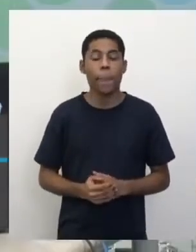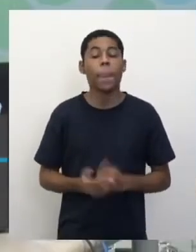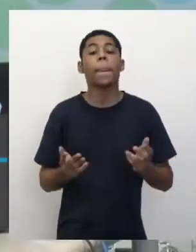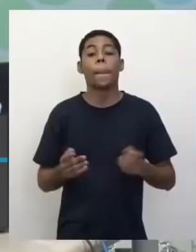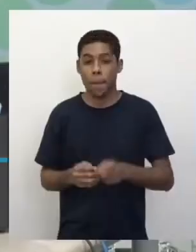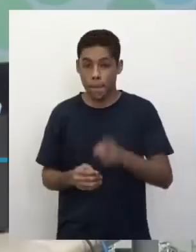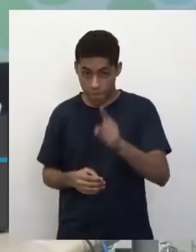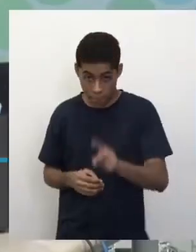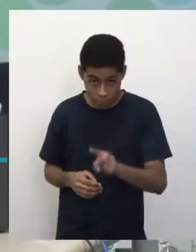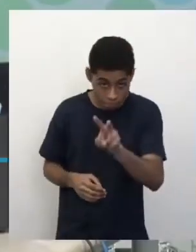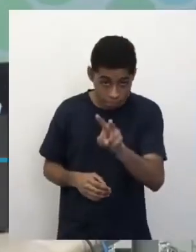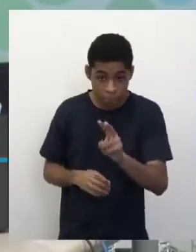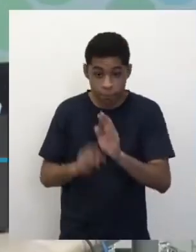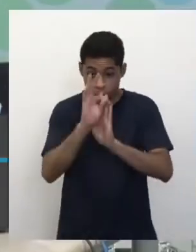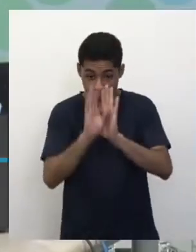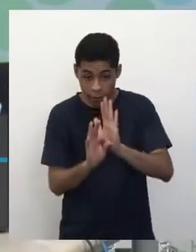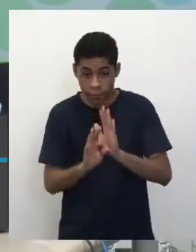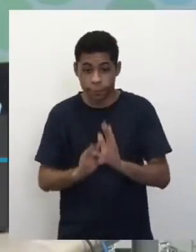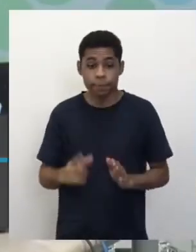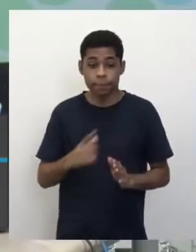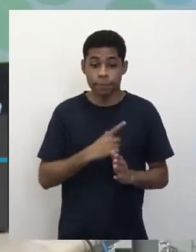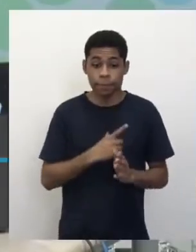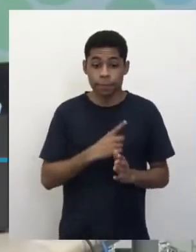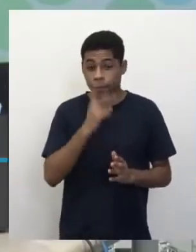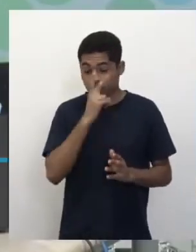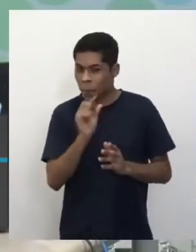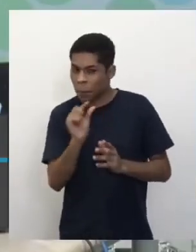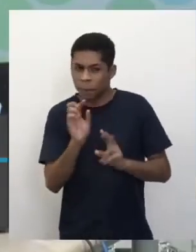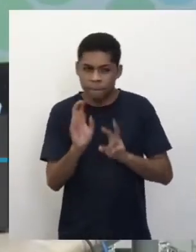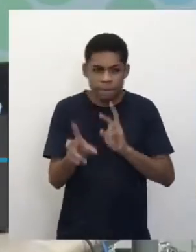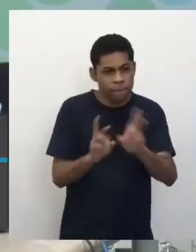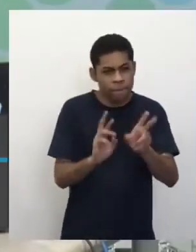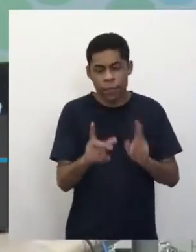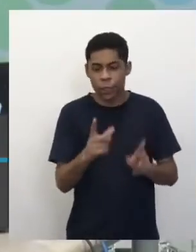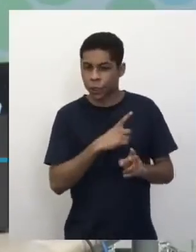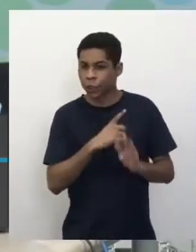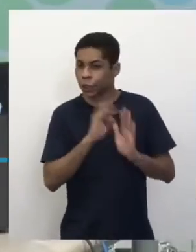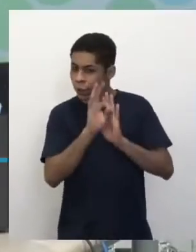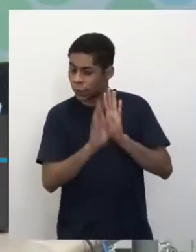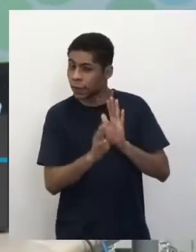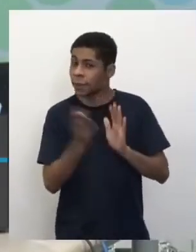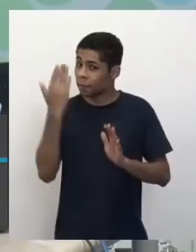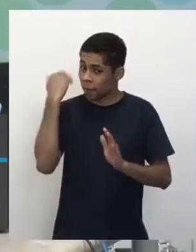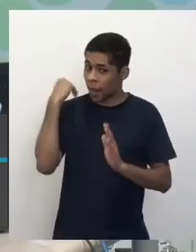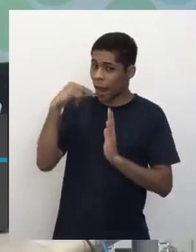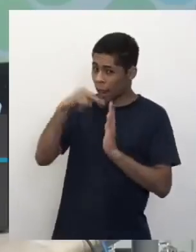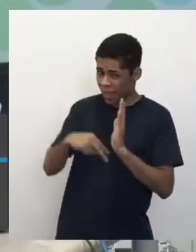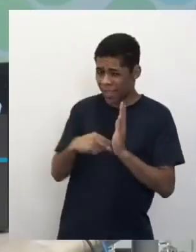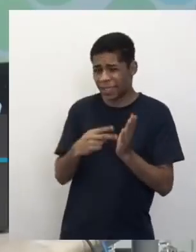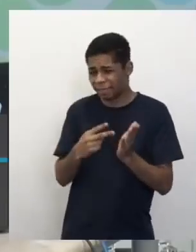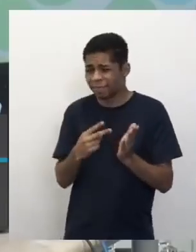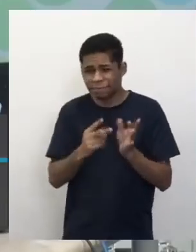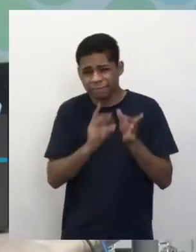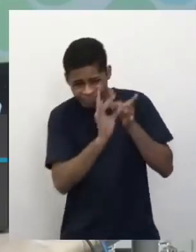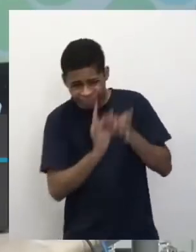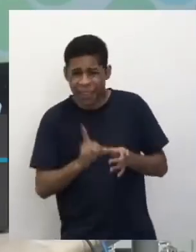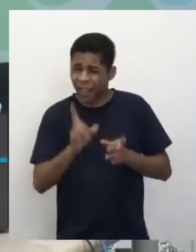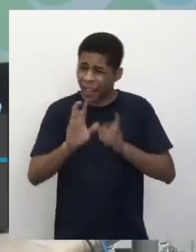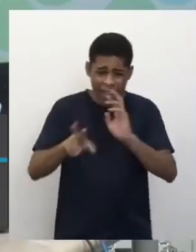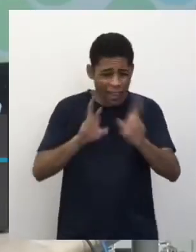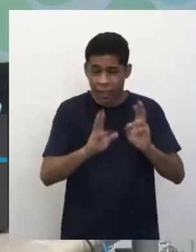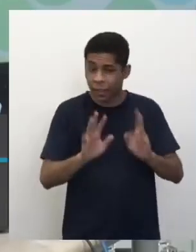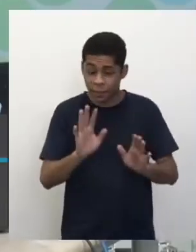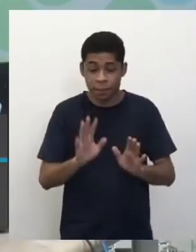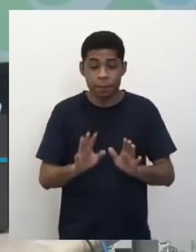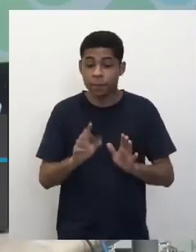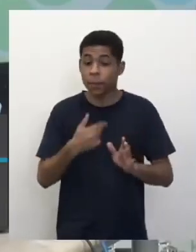Vocês viram que tem alguma coisa de diferente nesse texto do que a gente está acostumado a ler, certo? Então, essa já é a primeira, não